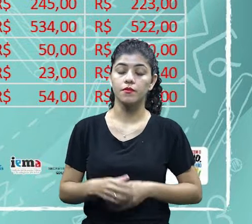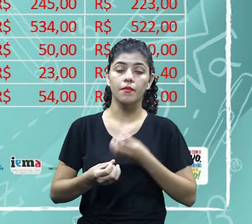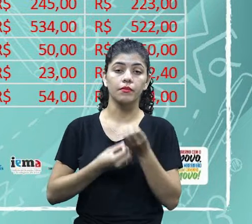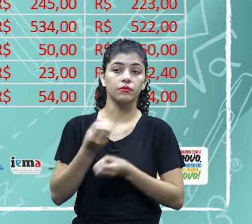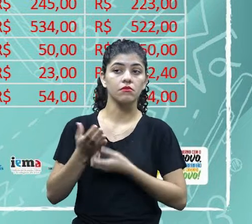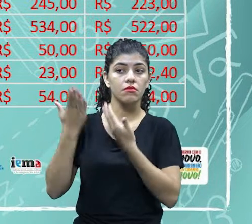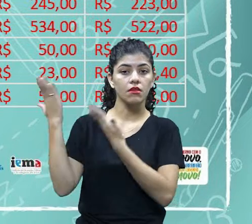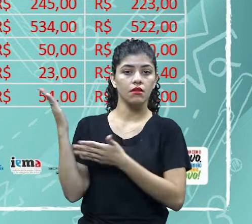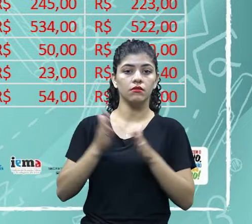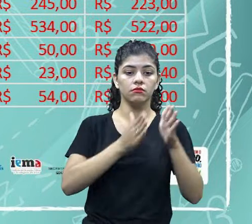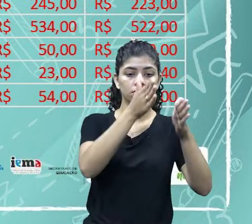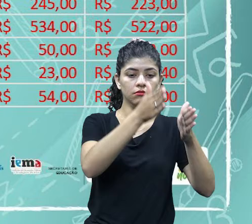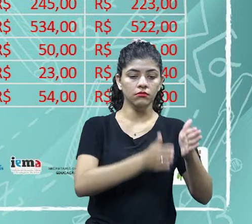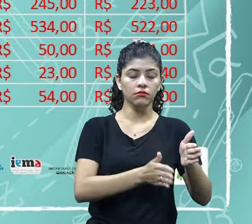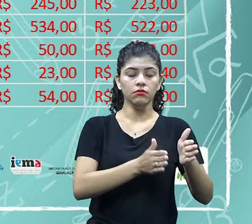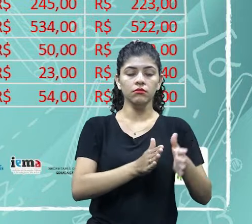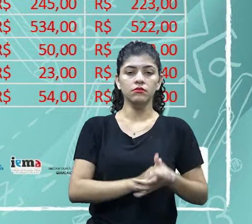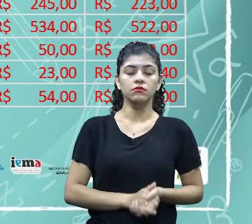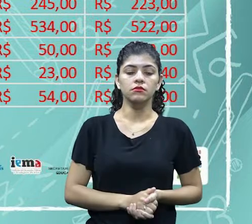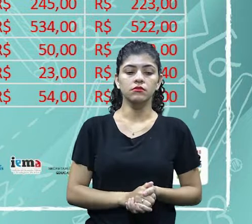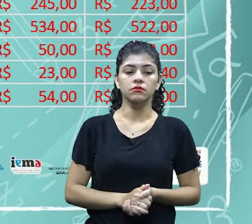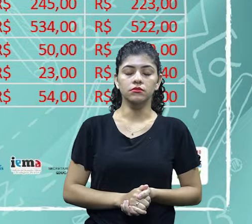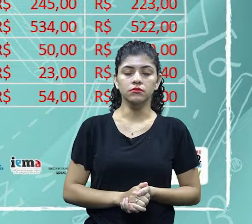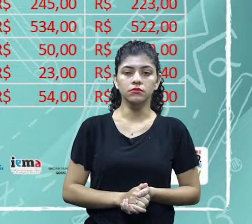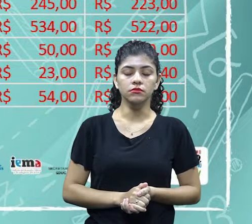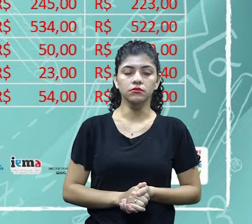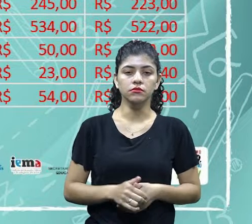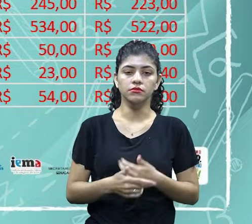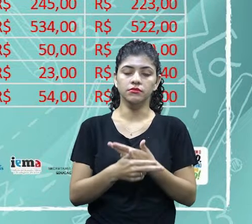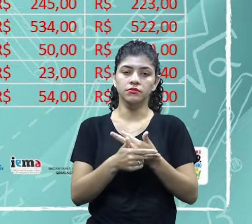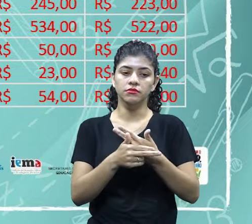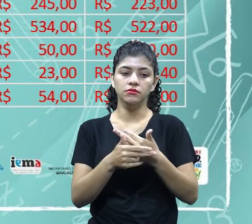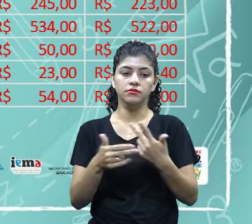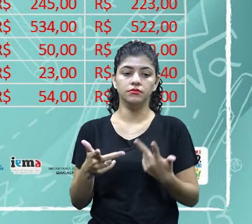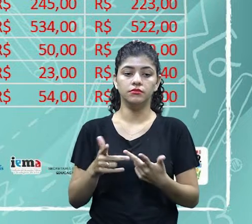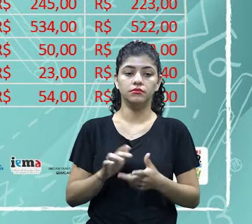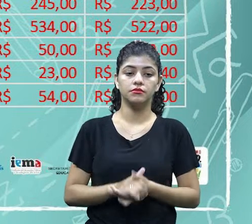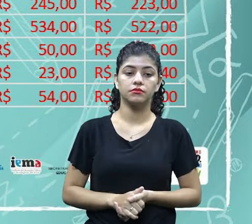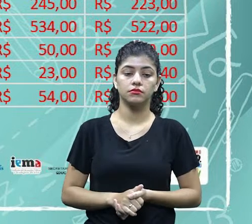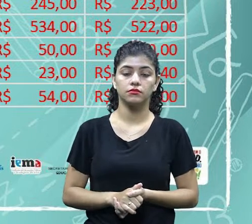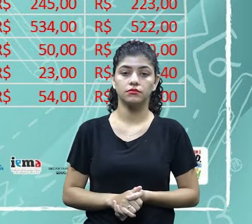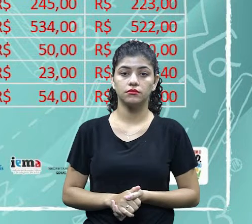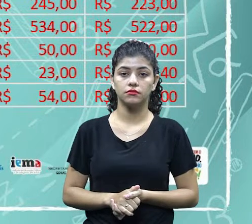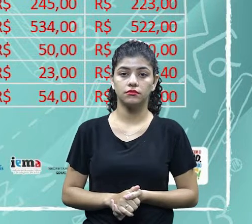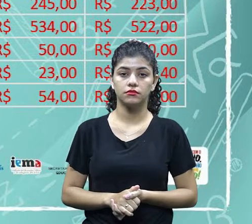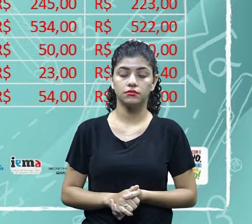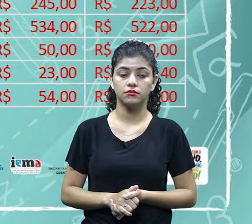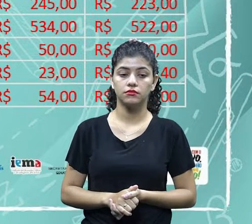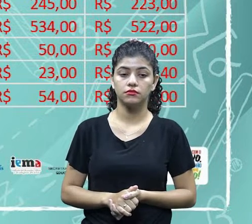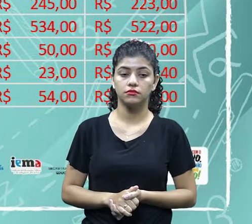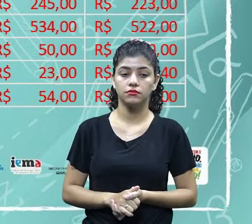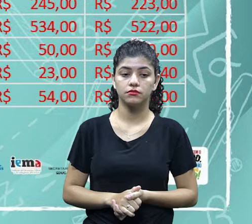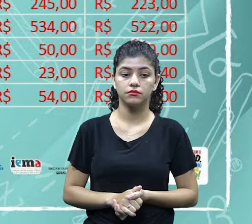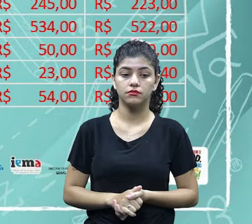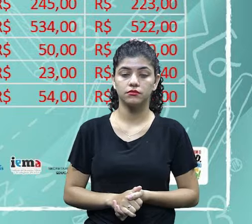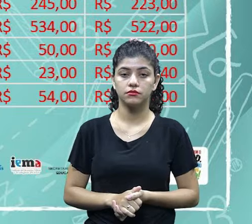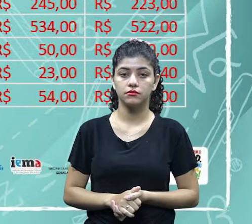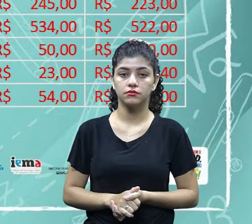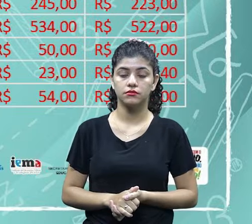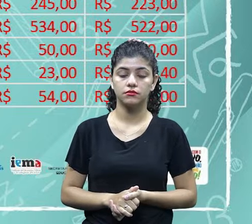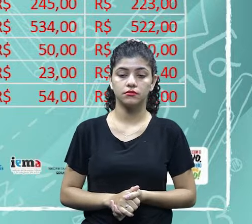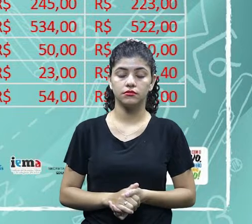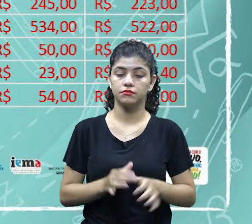forma. Primeiro, ela colocou uma tabela, né? Ela organizou